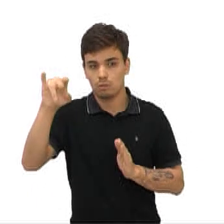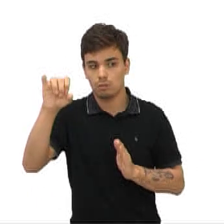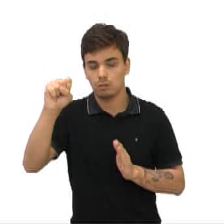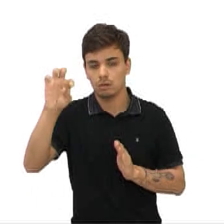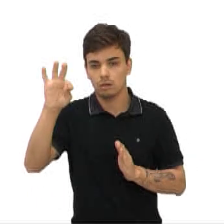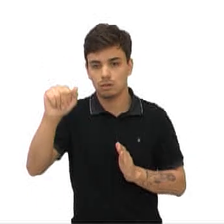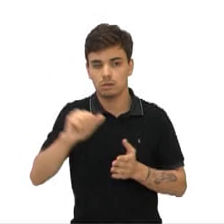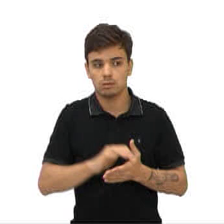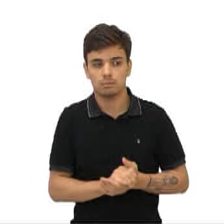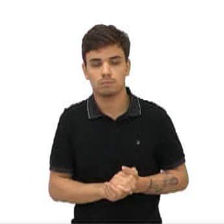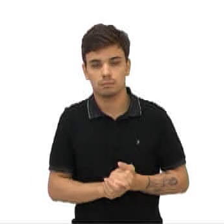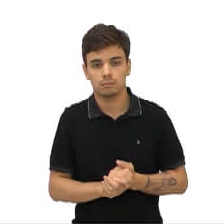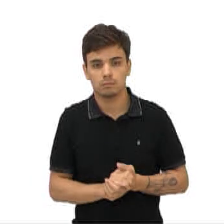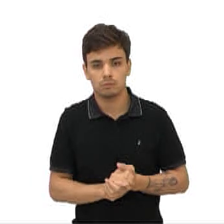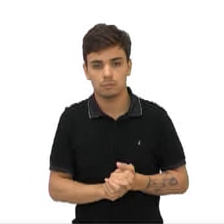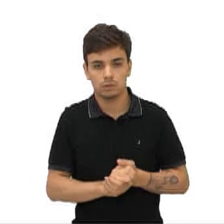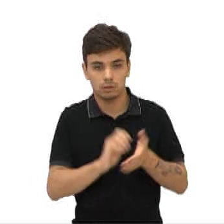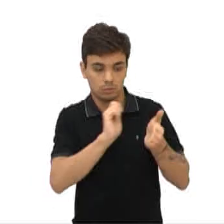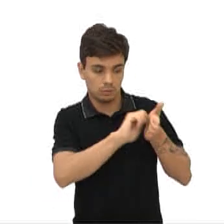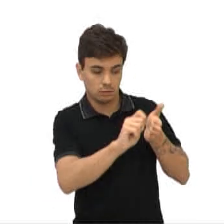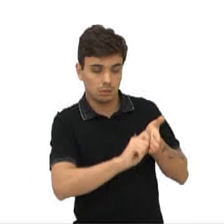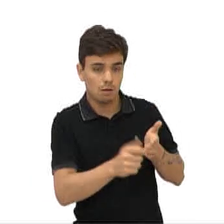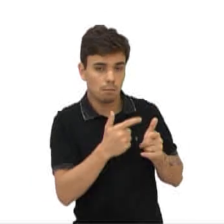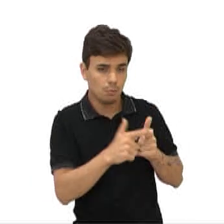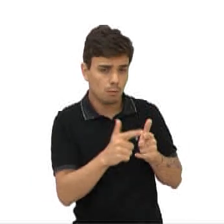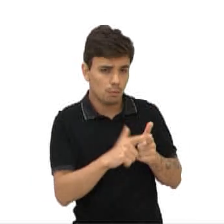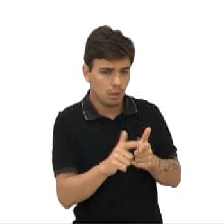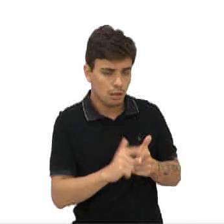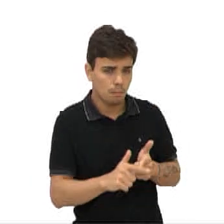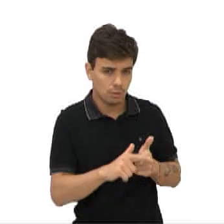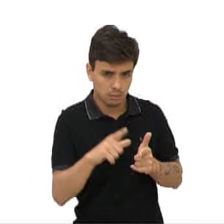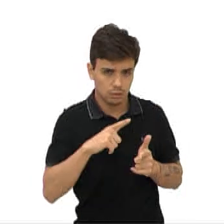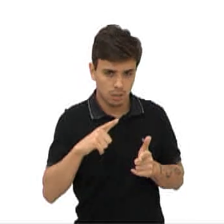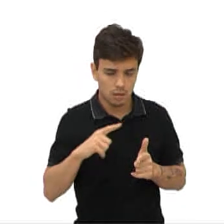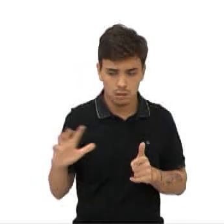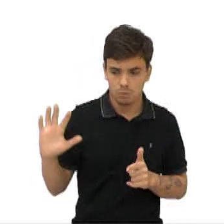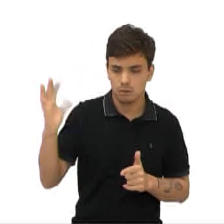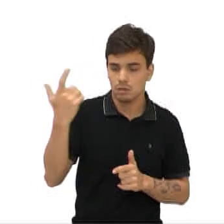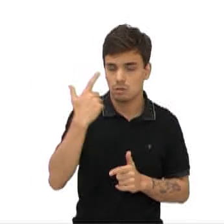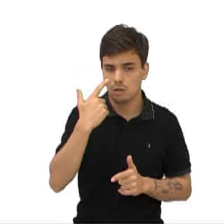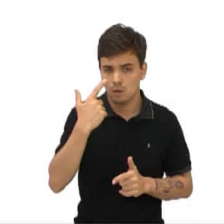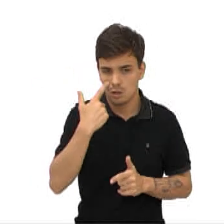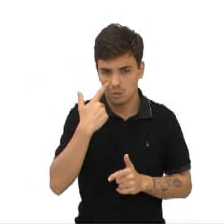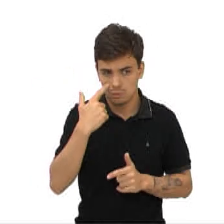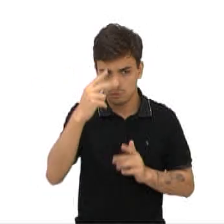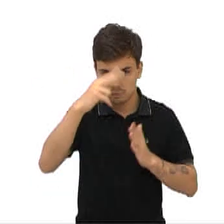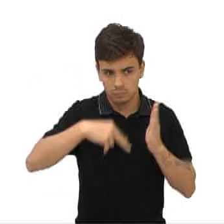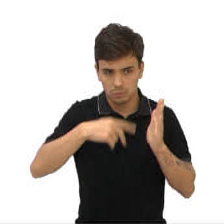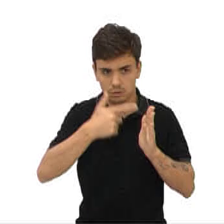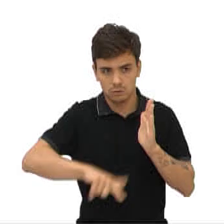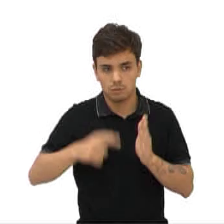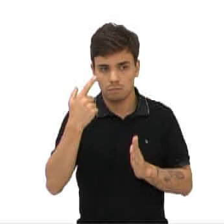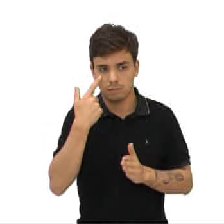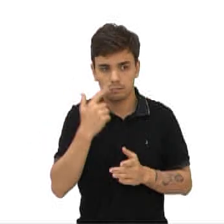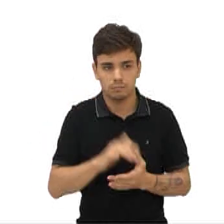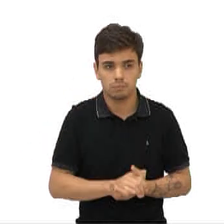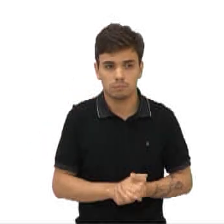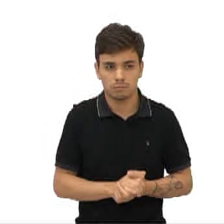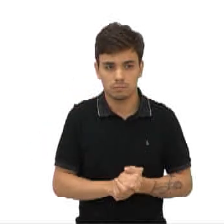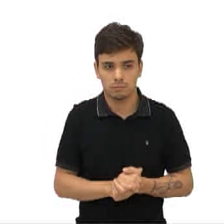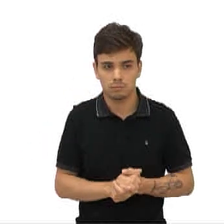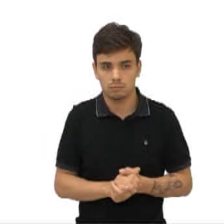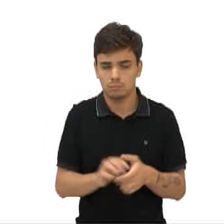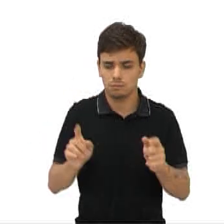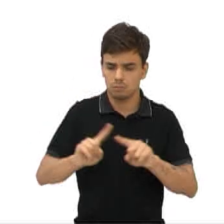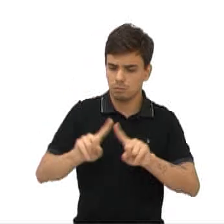nesse caso, descreve um problema que ela está enfrentando. Releia esse trecho aqui. Mas não é